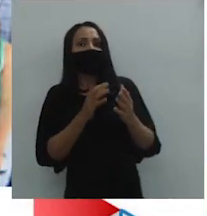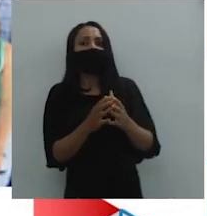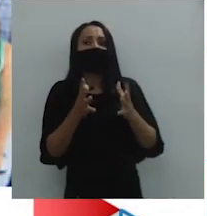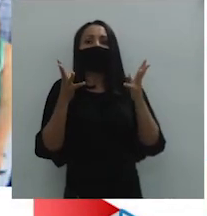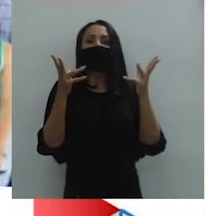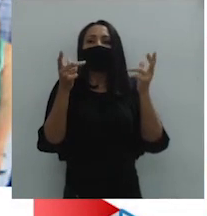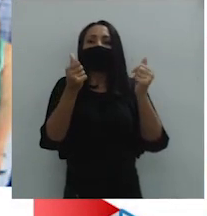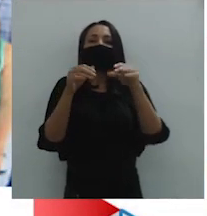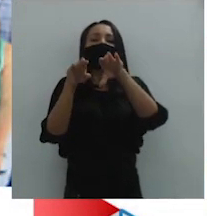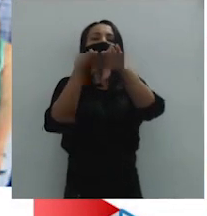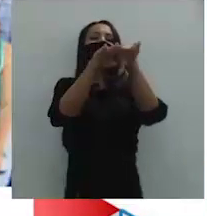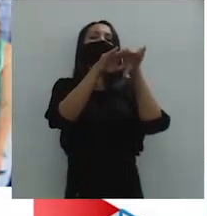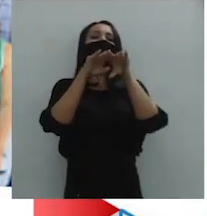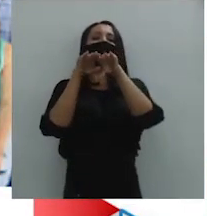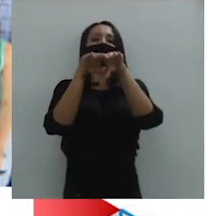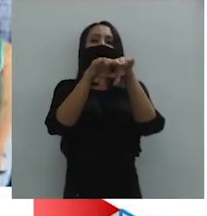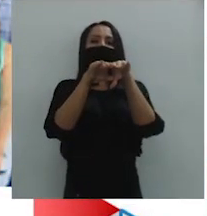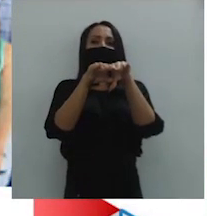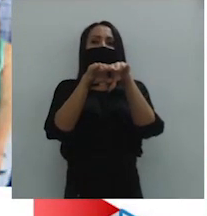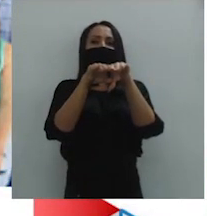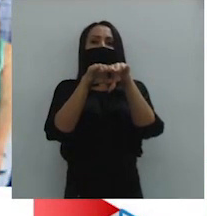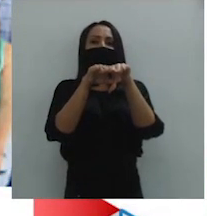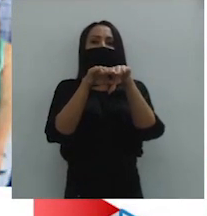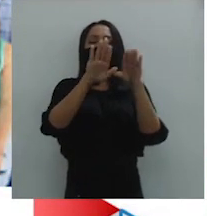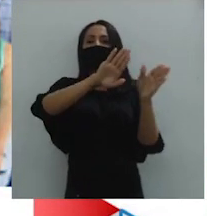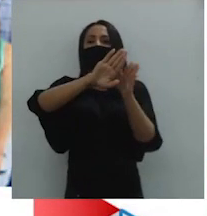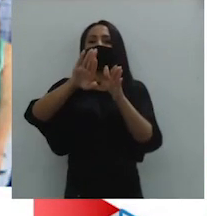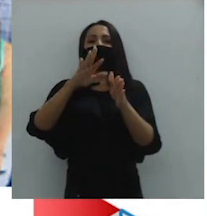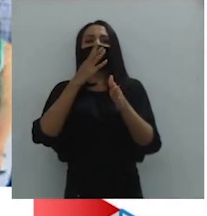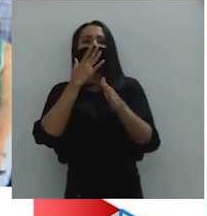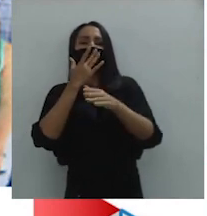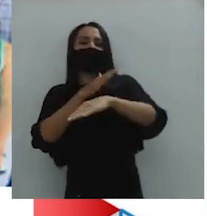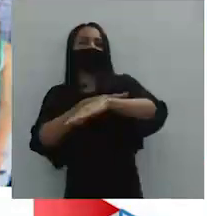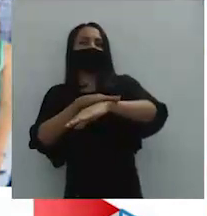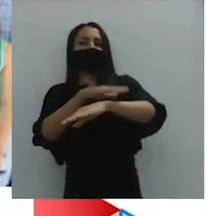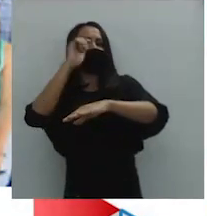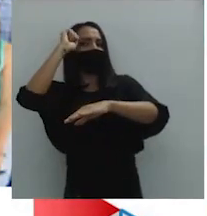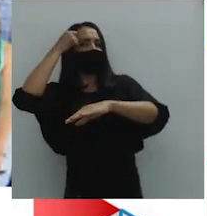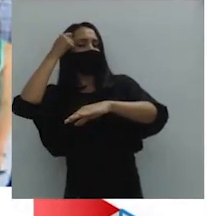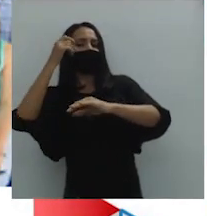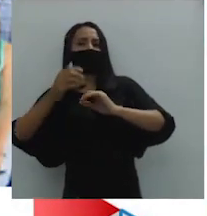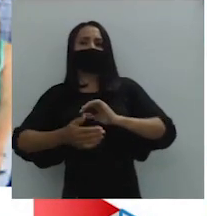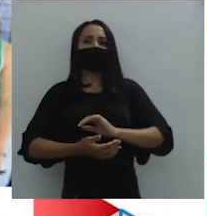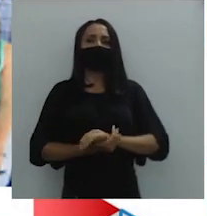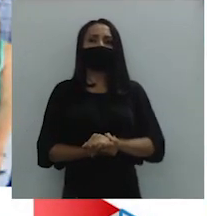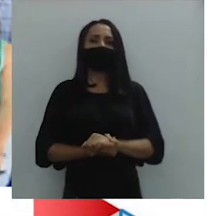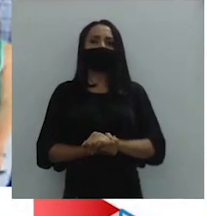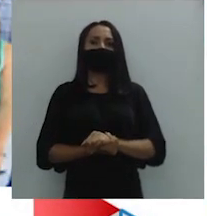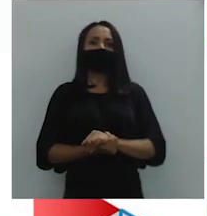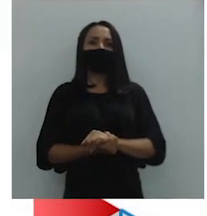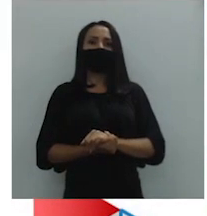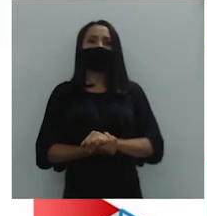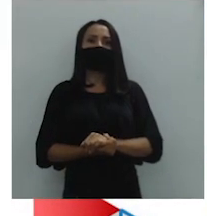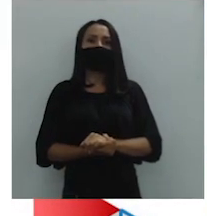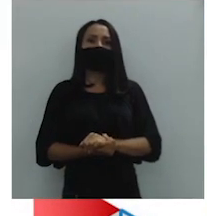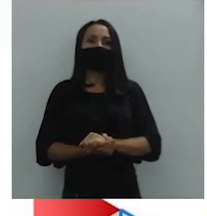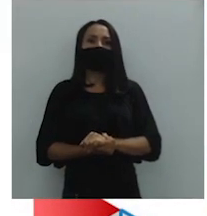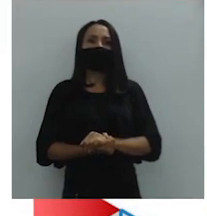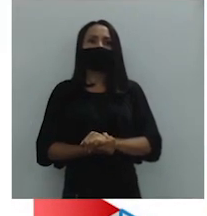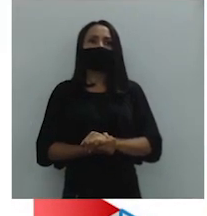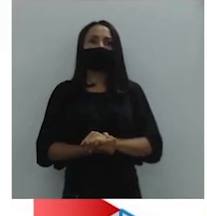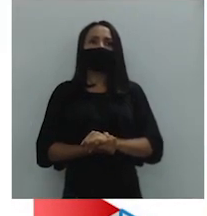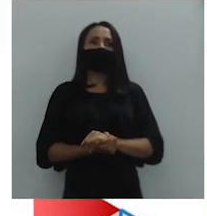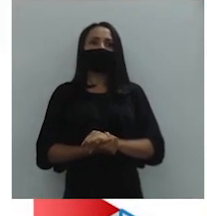Somos todos iguais, independente de cor, de raça, certo? Somos todos iguais.